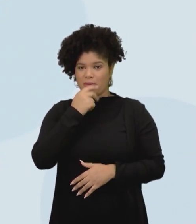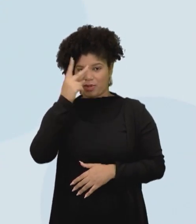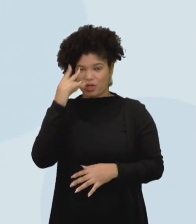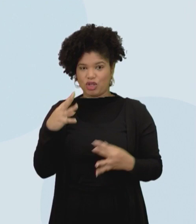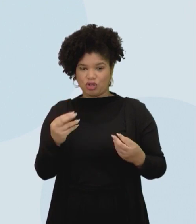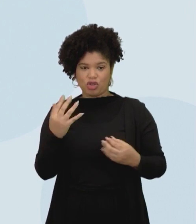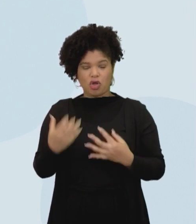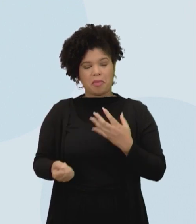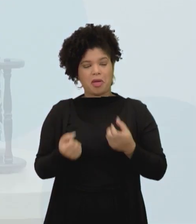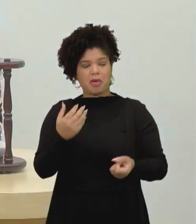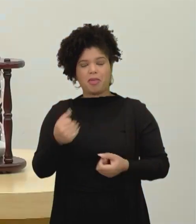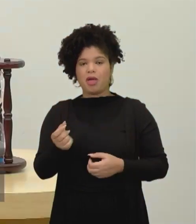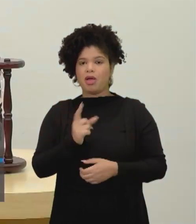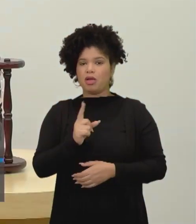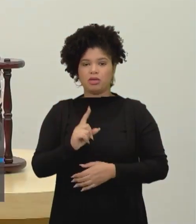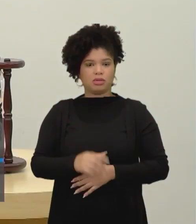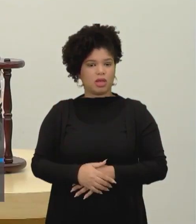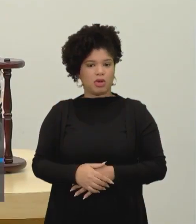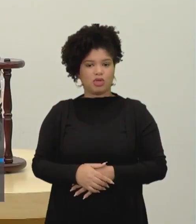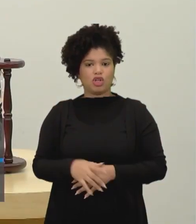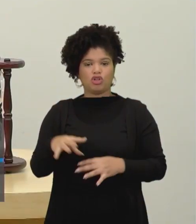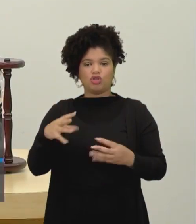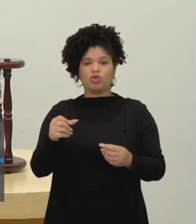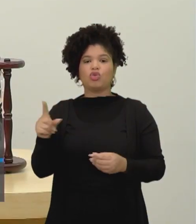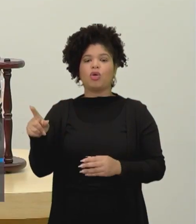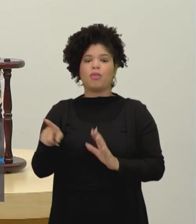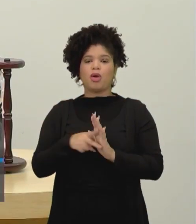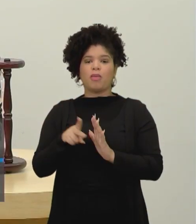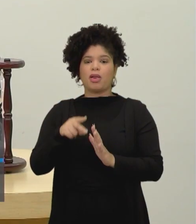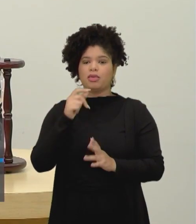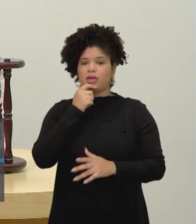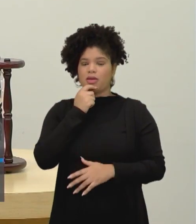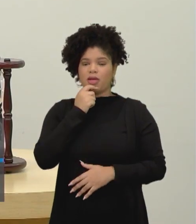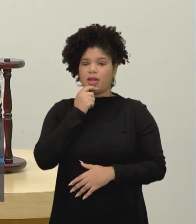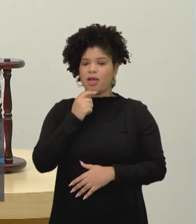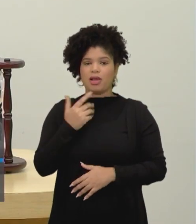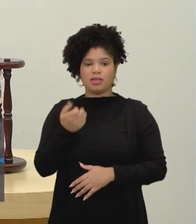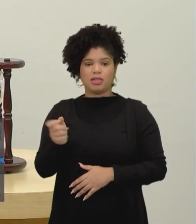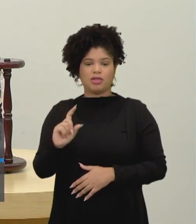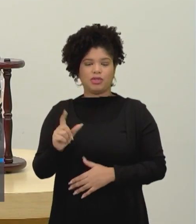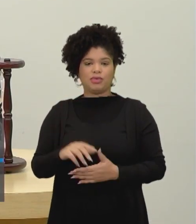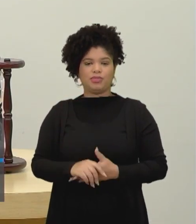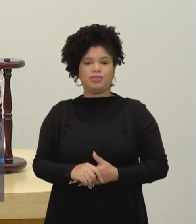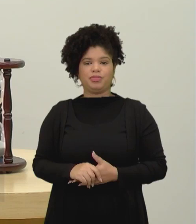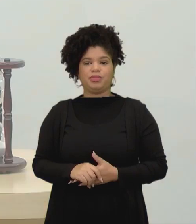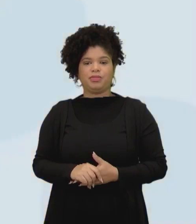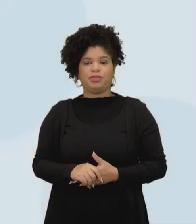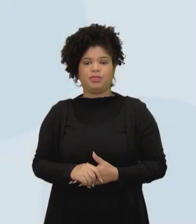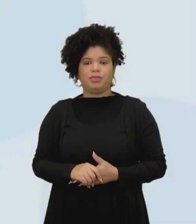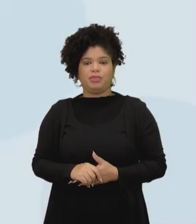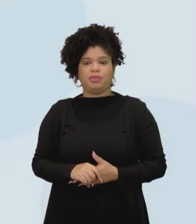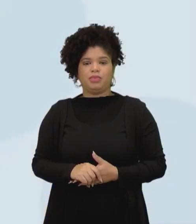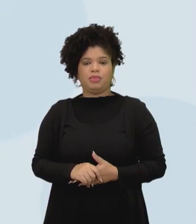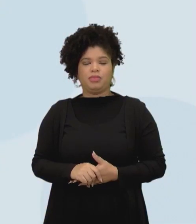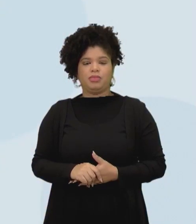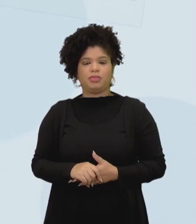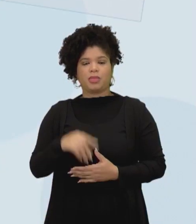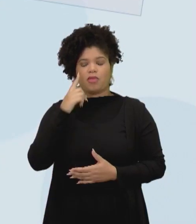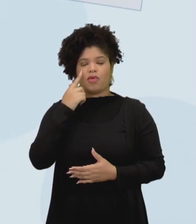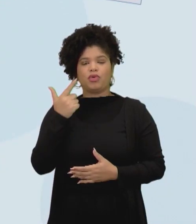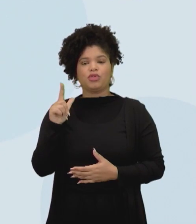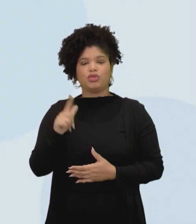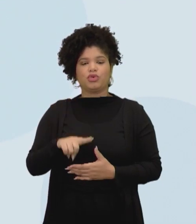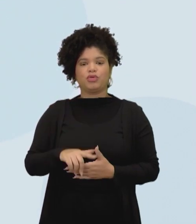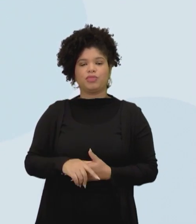indianos começam, a primeira reação deles é boicotar os produtos ingleses. E aí, colocando na tela para vocês, dá uma olhadinha.